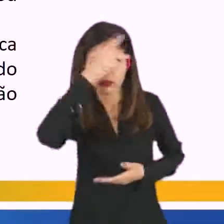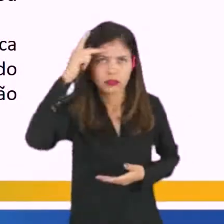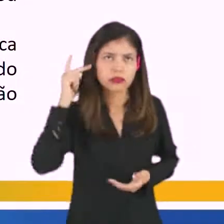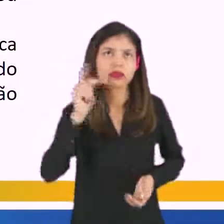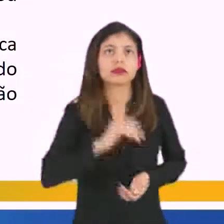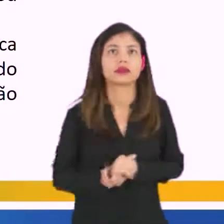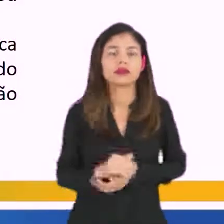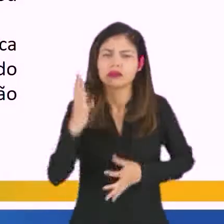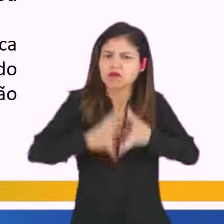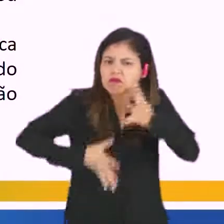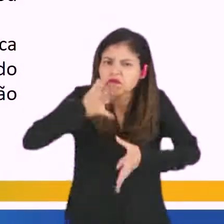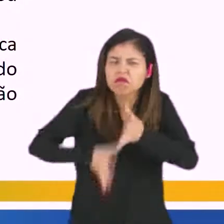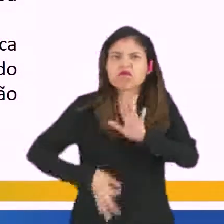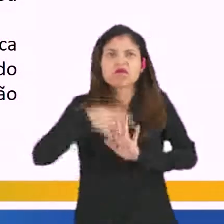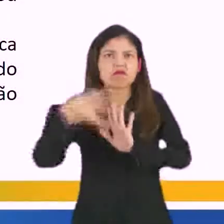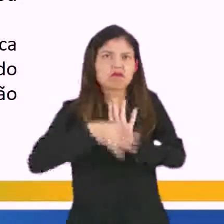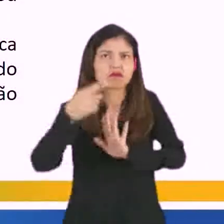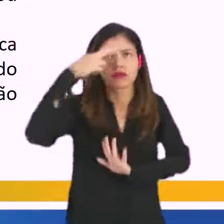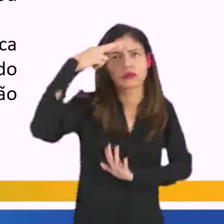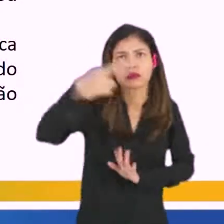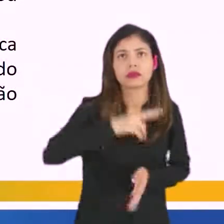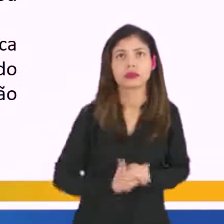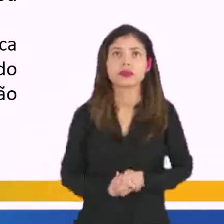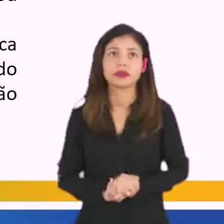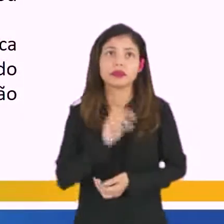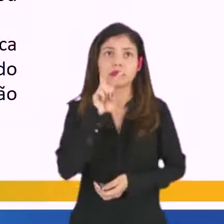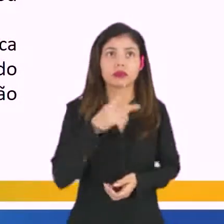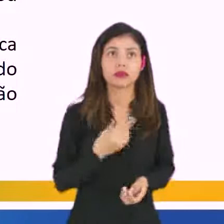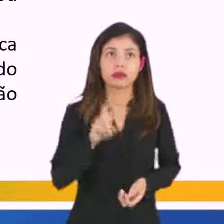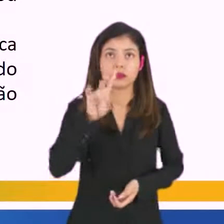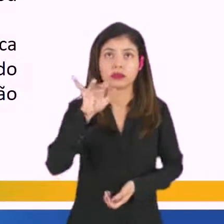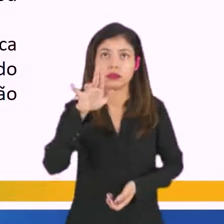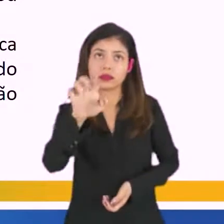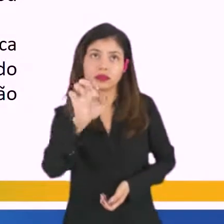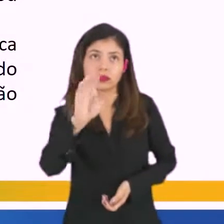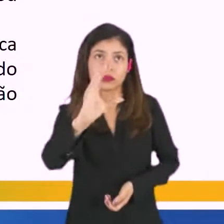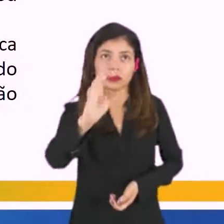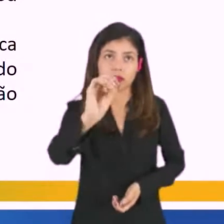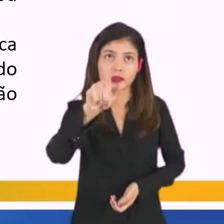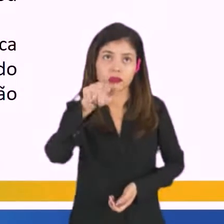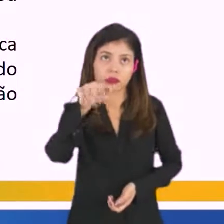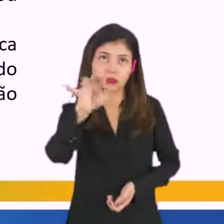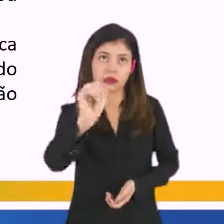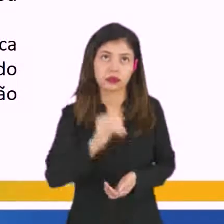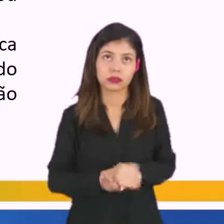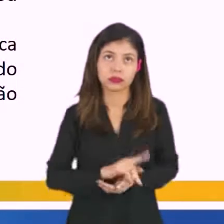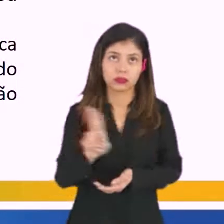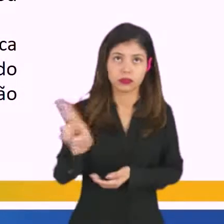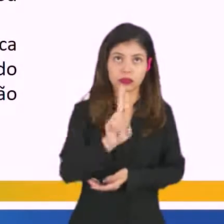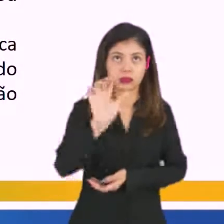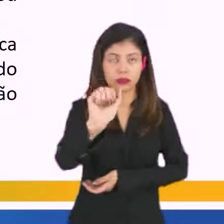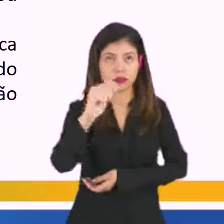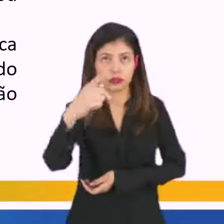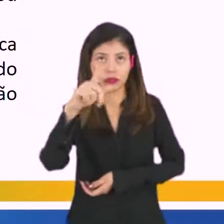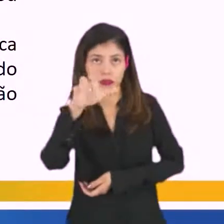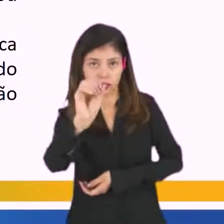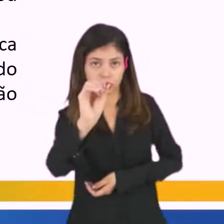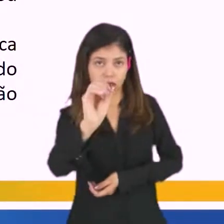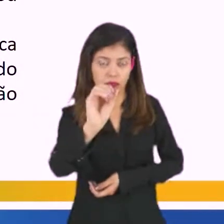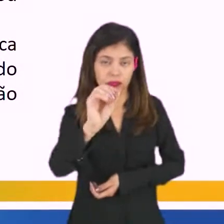Algumas pessoas confundem o argumento de autoridade com um viés cognitivo chamado apelo